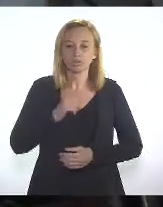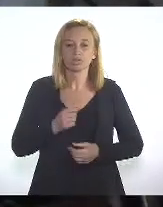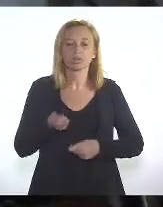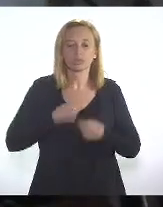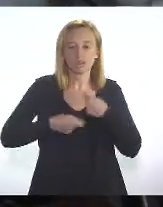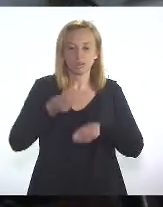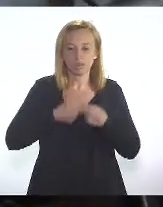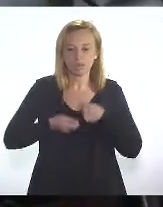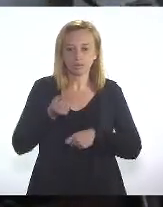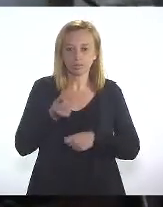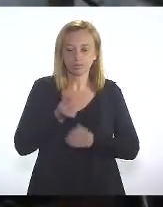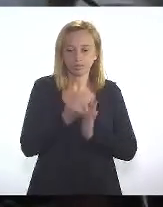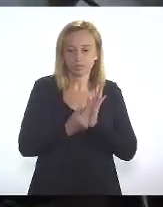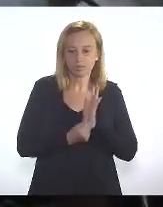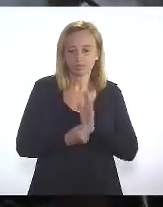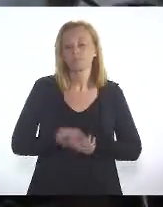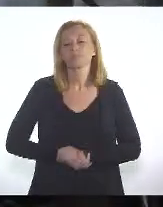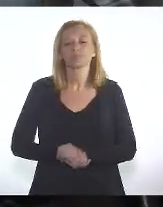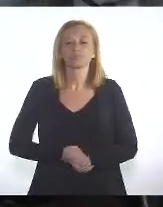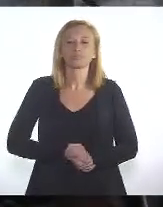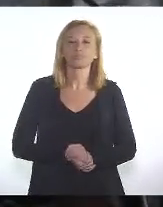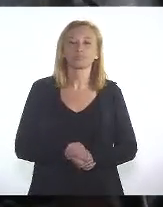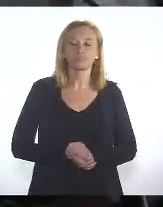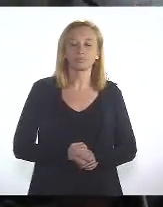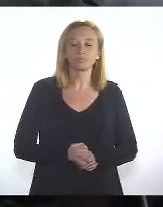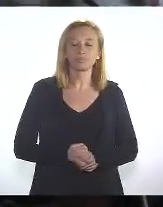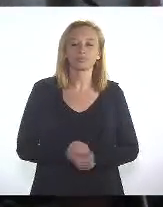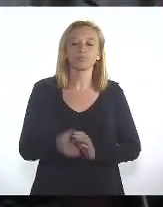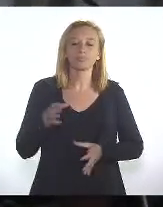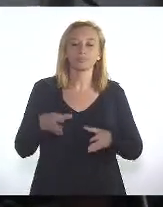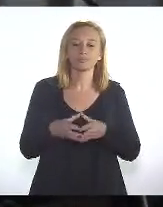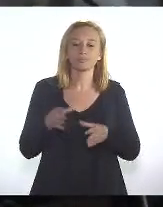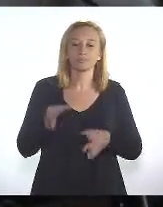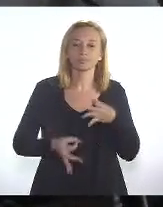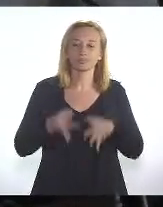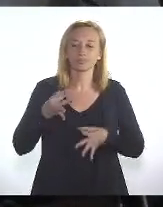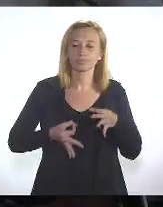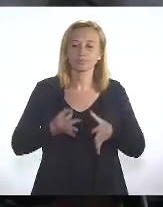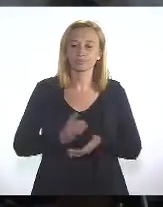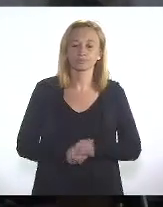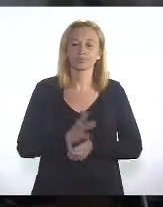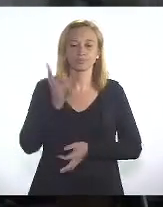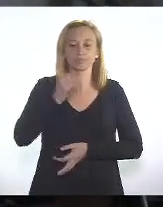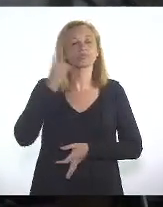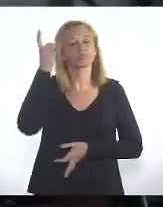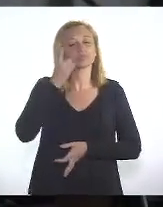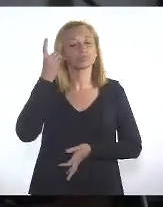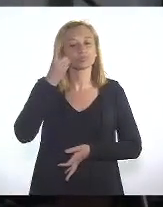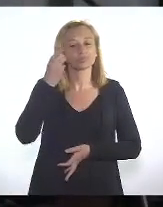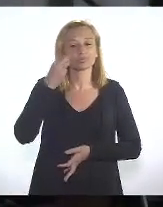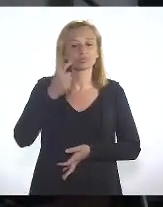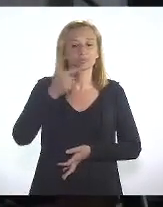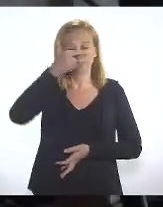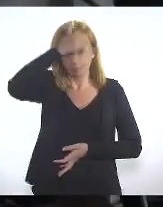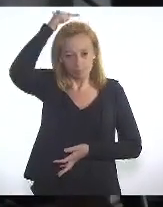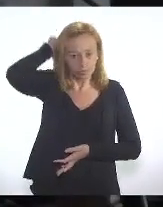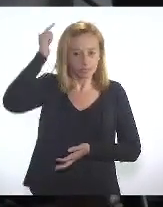Orçamento. Para emitir parecer pela Comissão de Constituição e Justiça, deputado Luiz